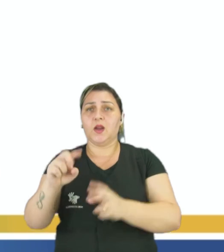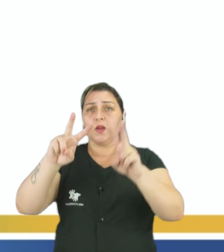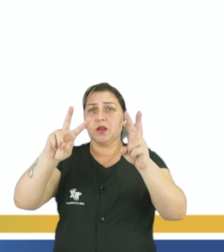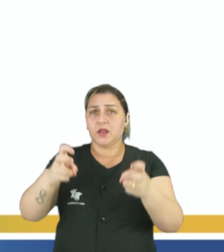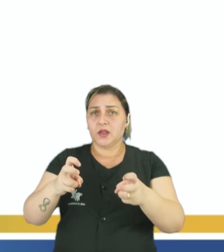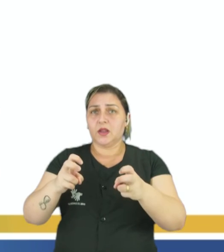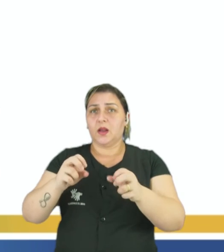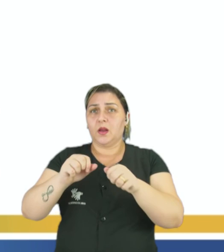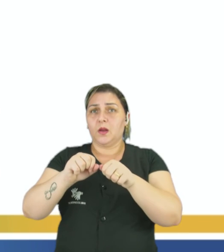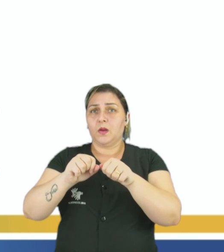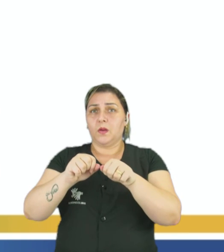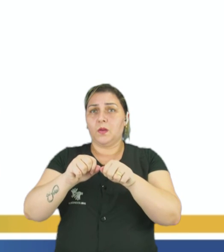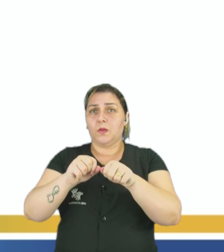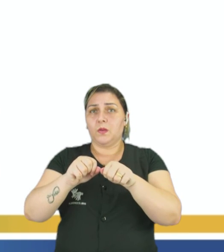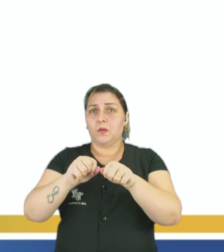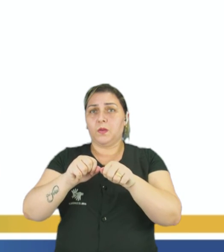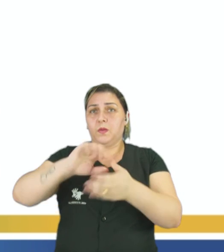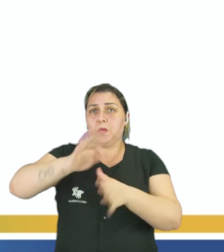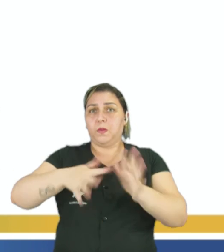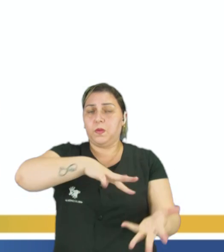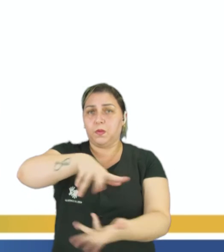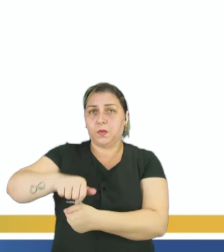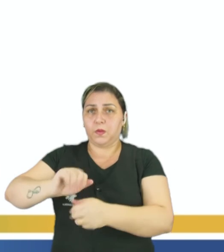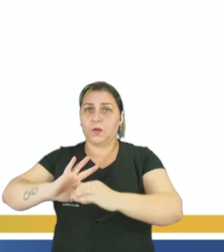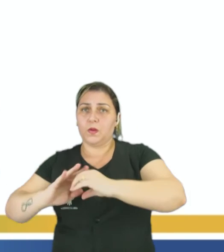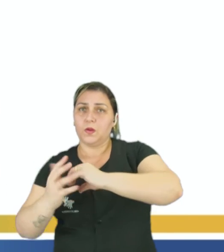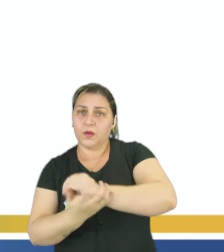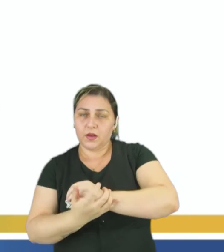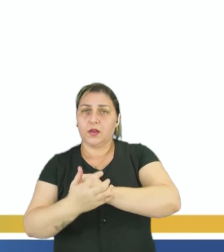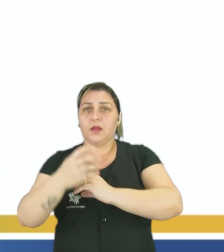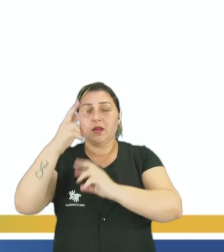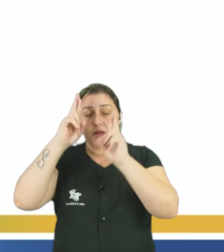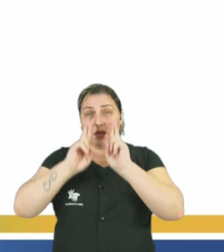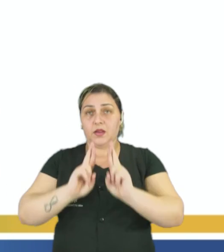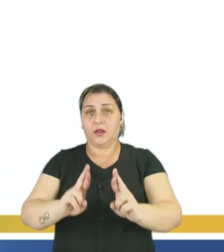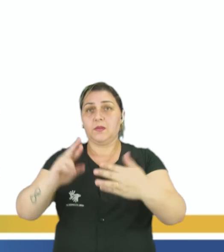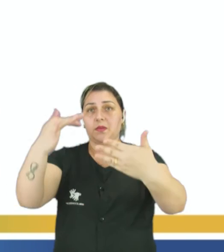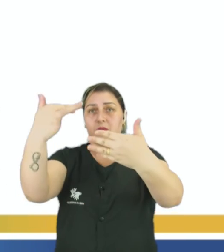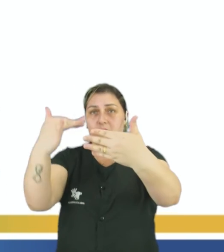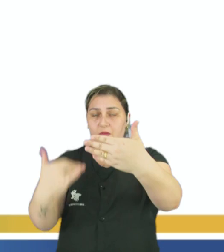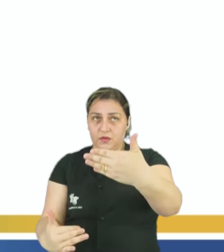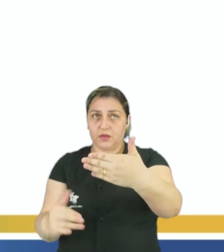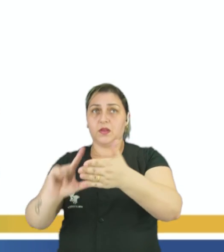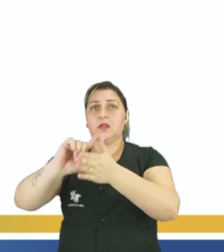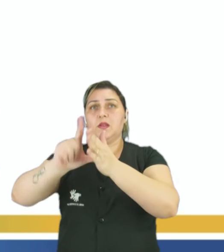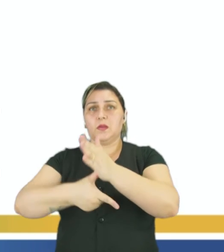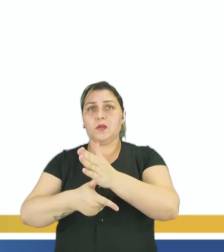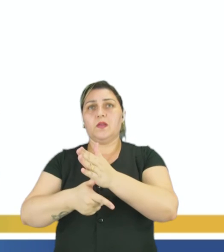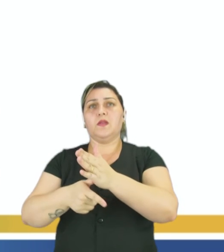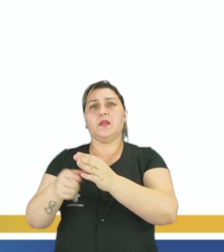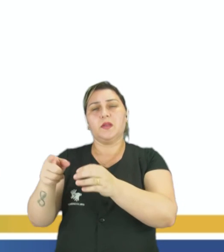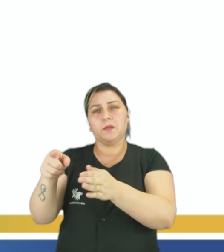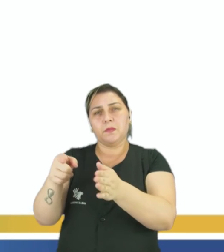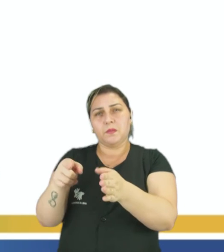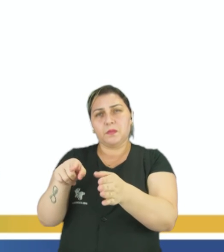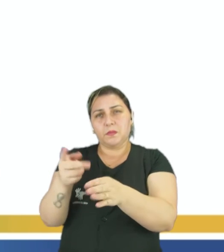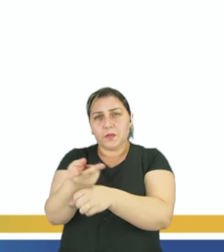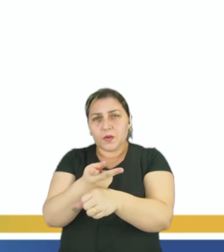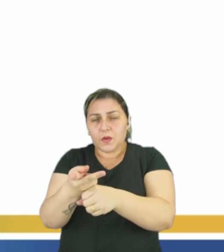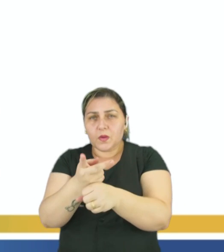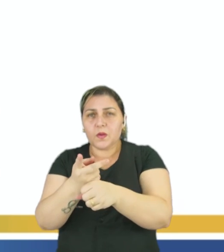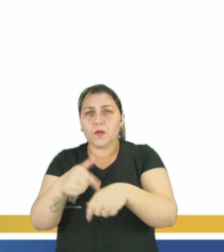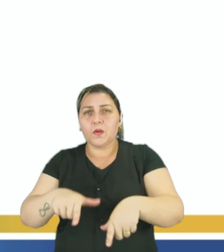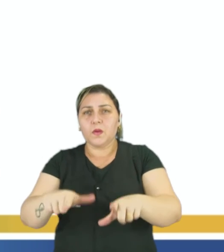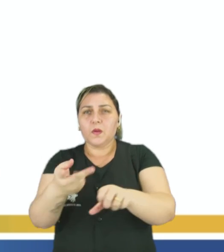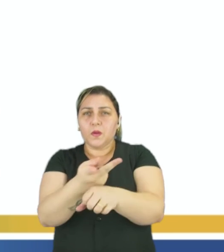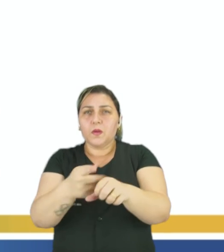a pandemia Covid-19, respeitando esses critérios que está aí, que depois você consulte, busque na